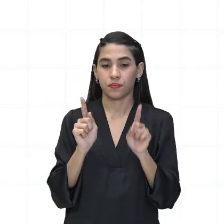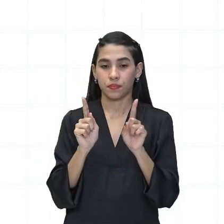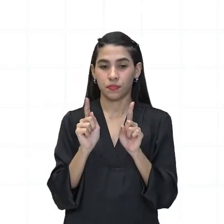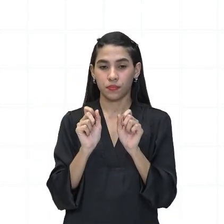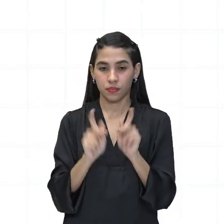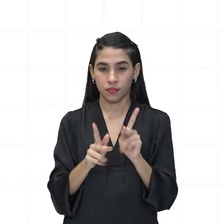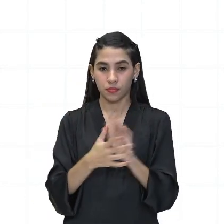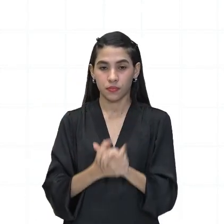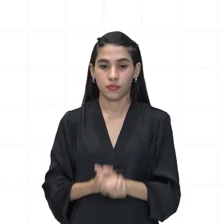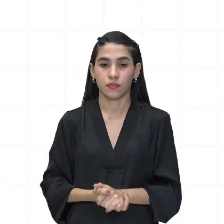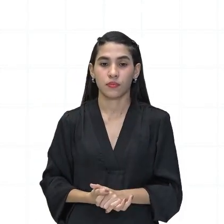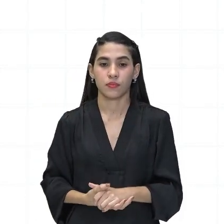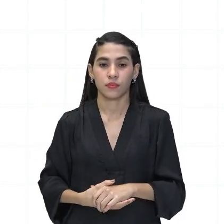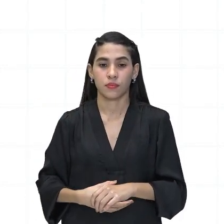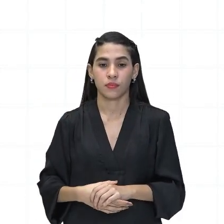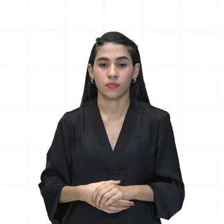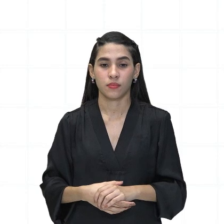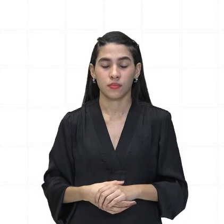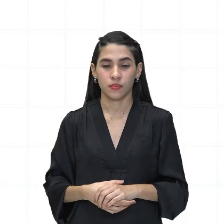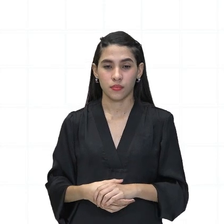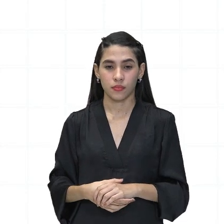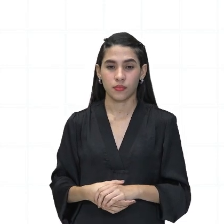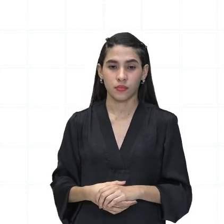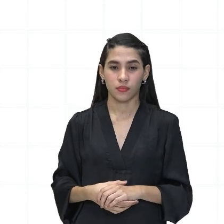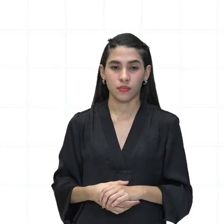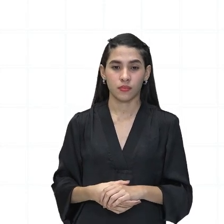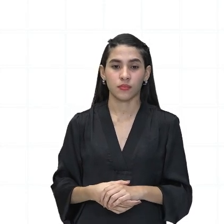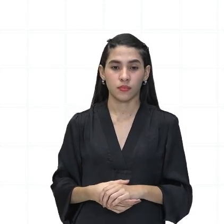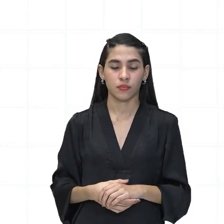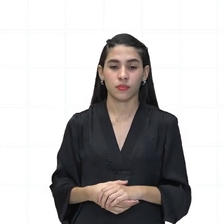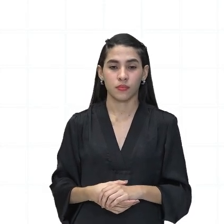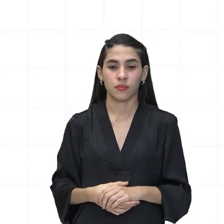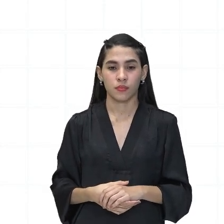bem, então vamos lá dar continuidade, agora que a gente já sabe